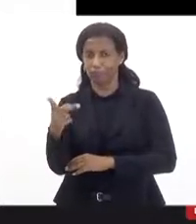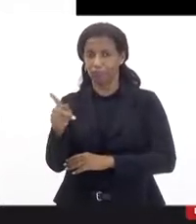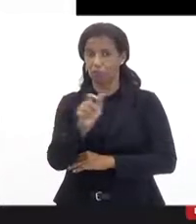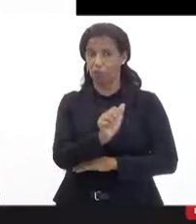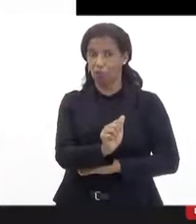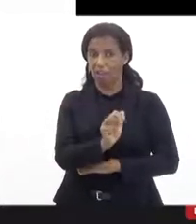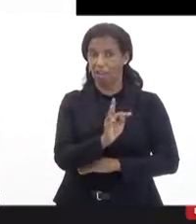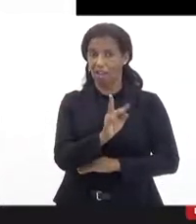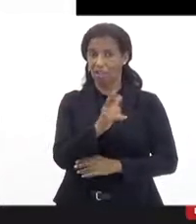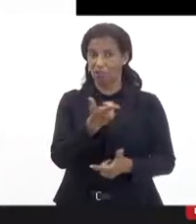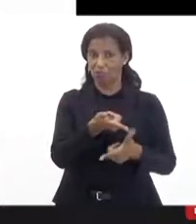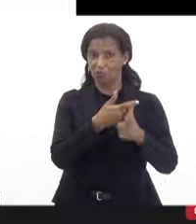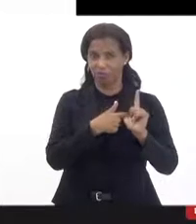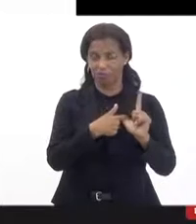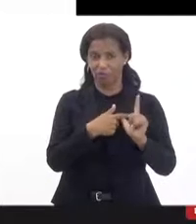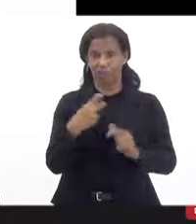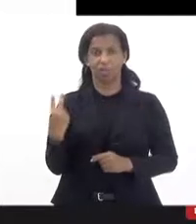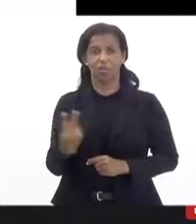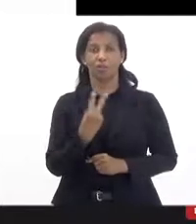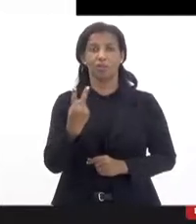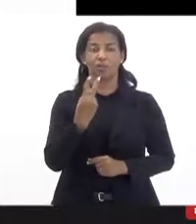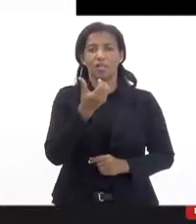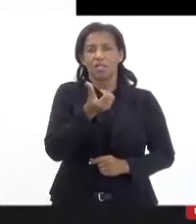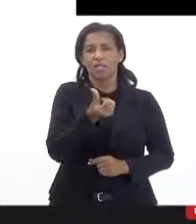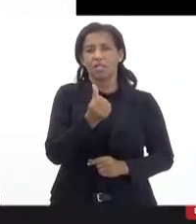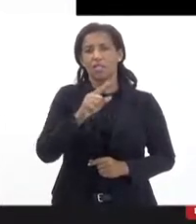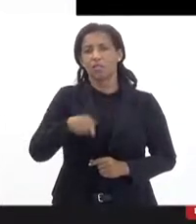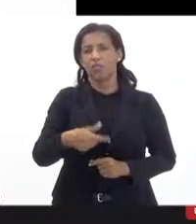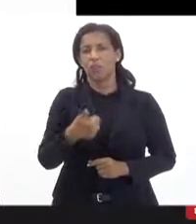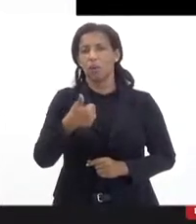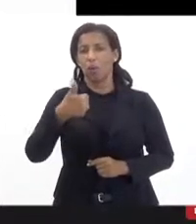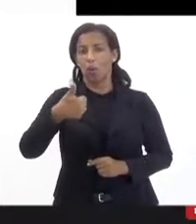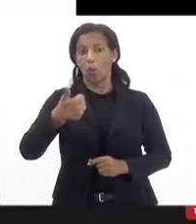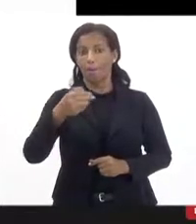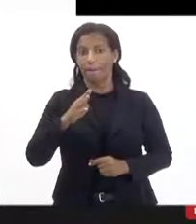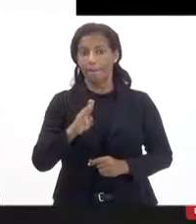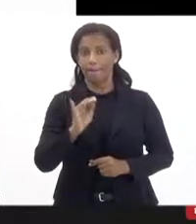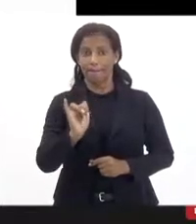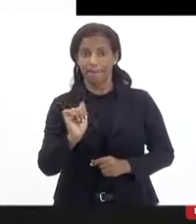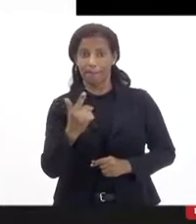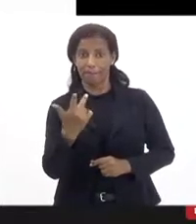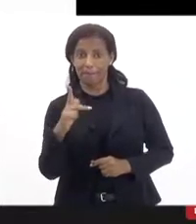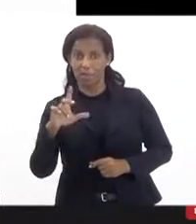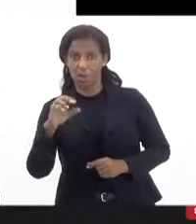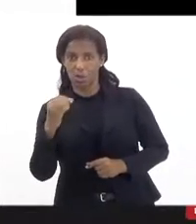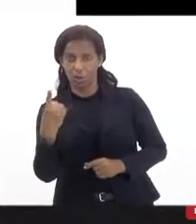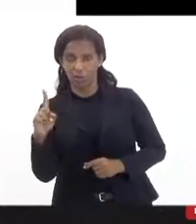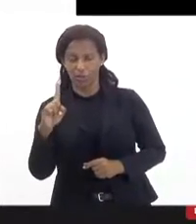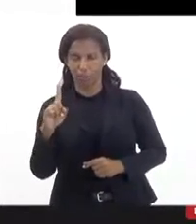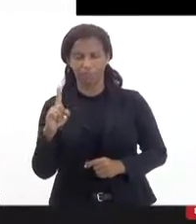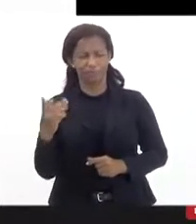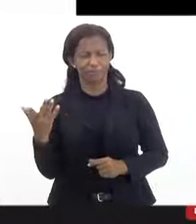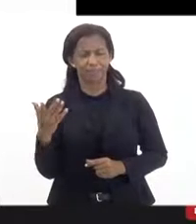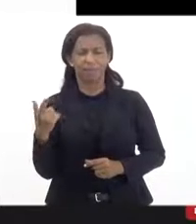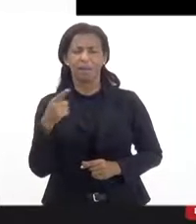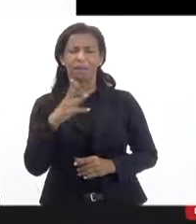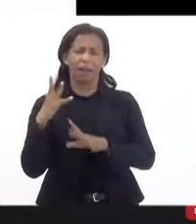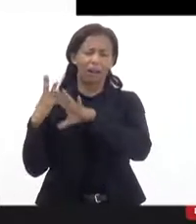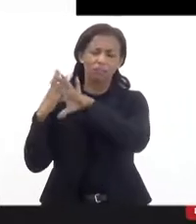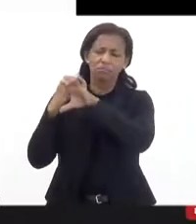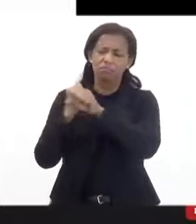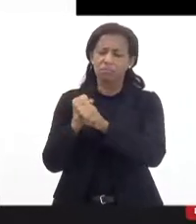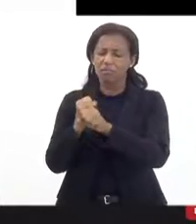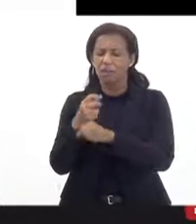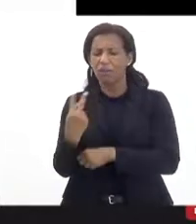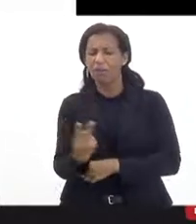ativo, na dívida ativa, no valor de 6,1 bilhões de reais. Aí, para chegar nesse valor, né, a gente tem